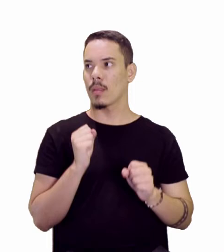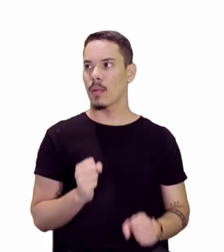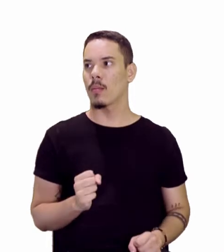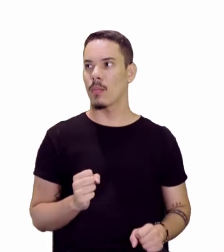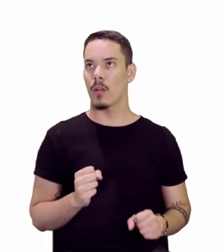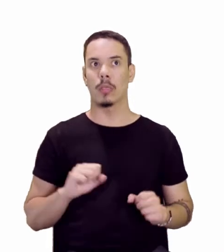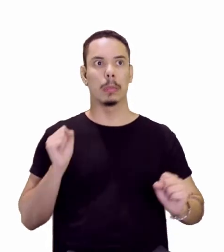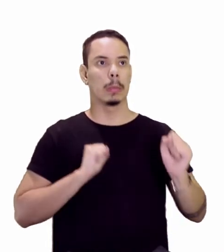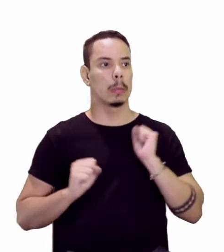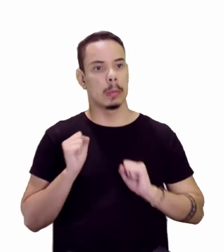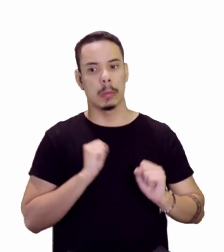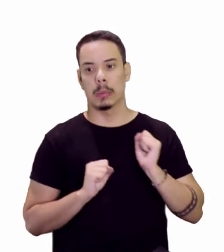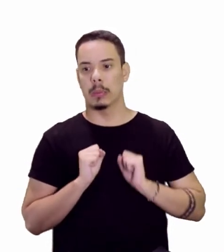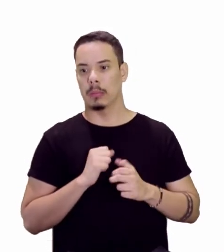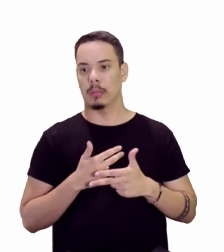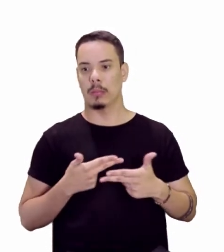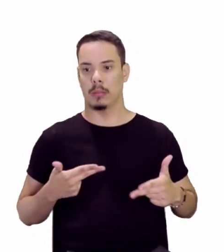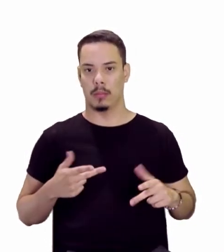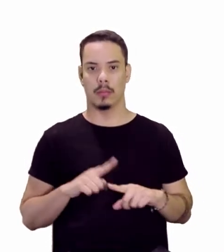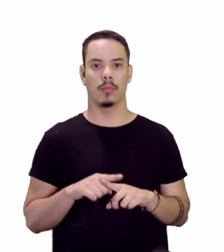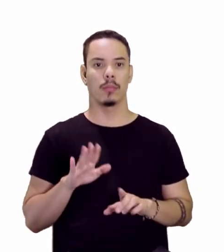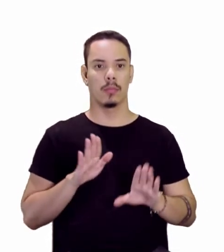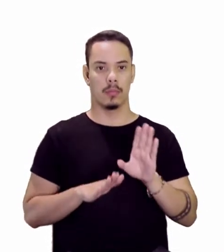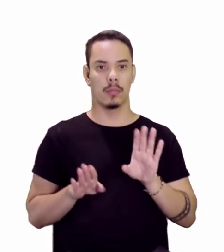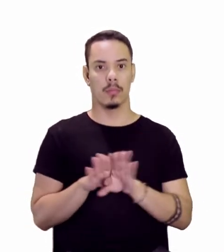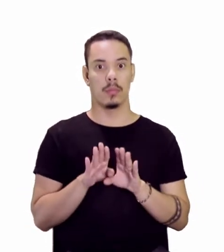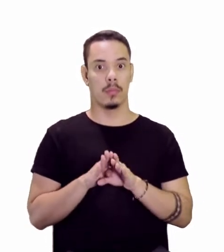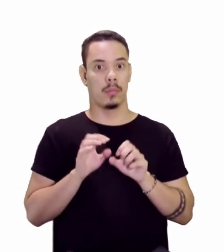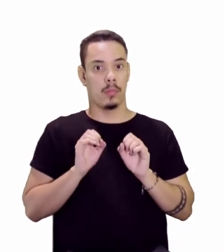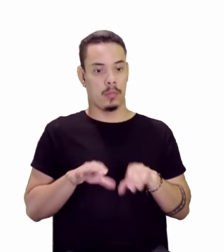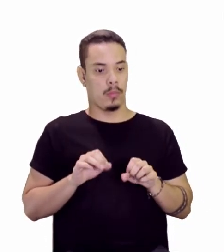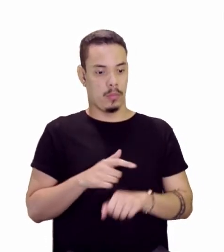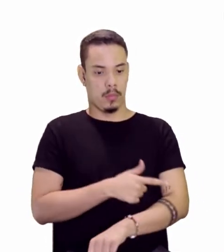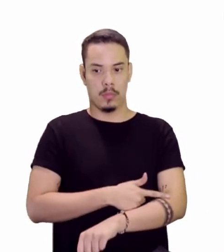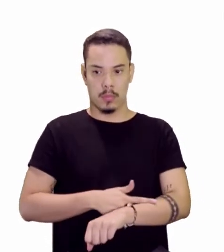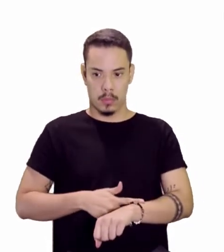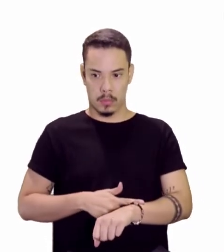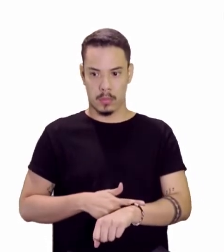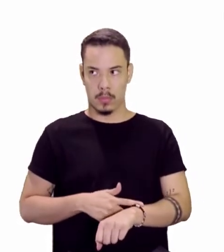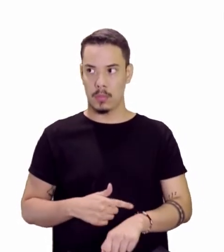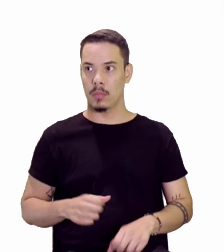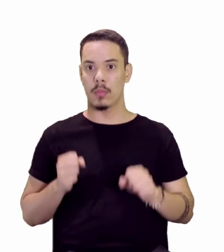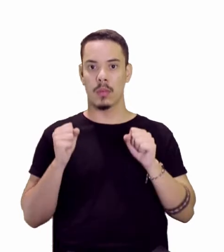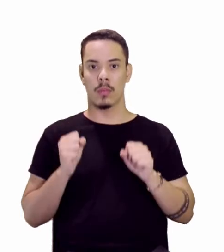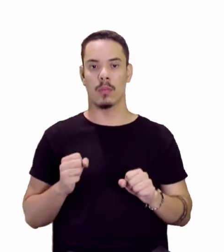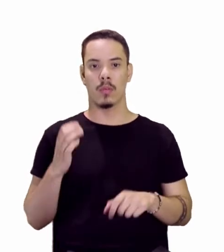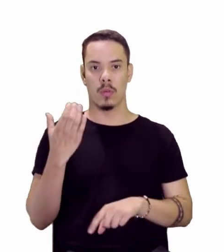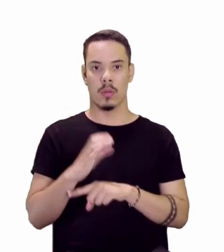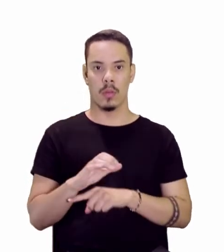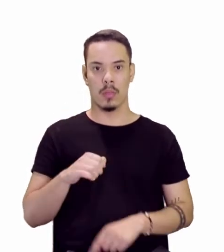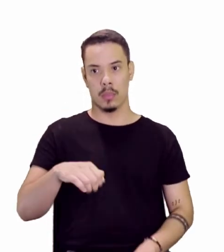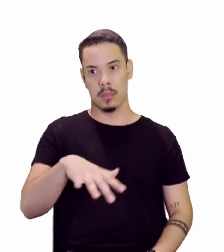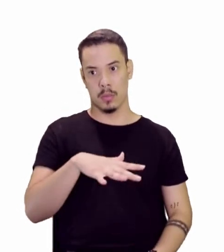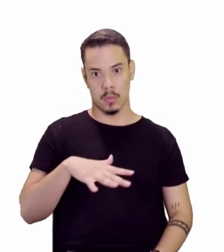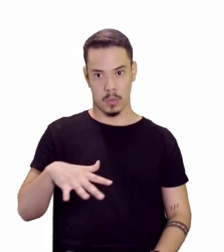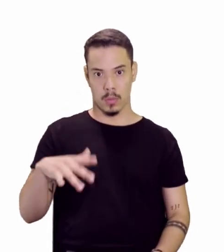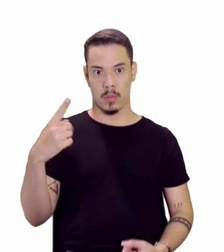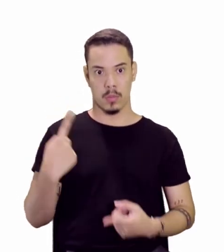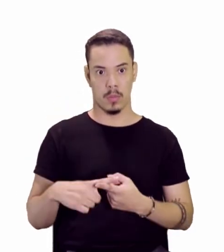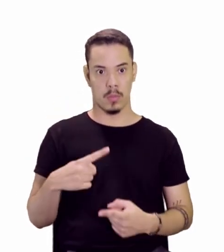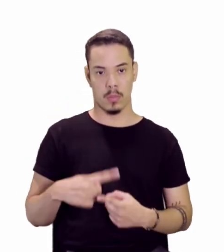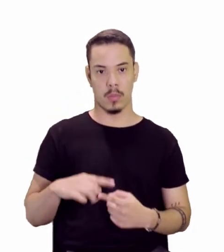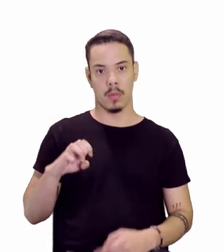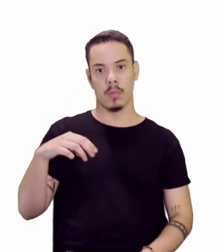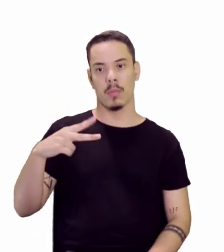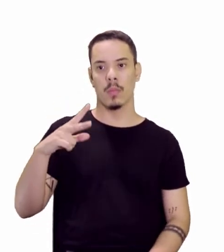não puxar a cordinha. Exatamente, então tem que educar, né? Ela puxar a cordinha. A gente pode colocar naquela situação ali, o empuxo, quando ele puxa ali, vai